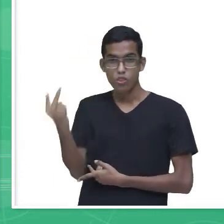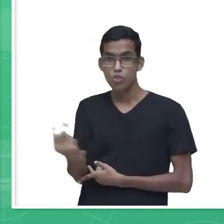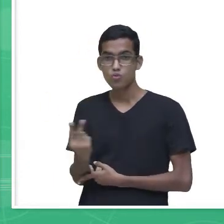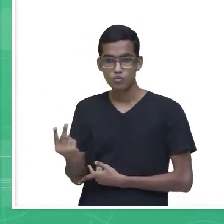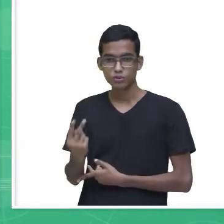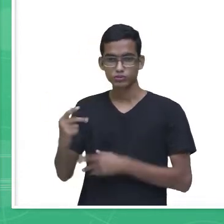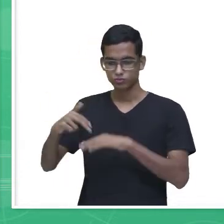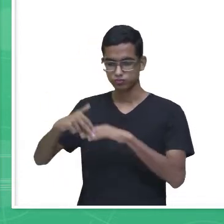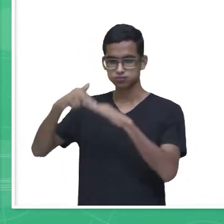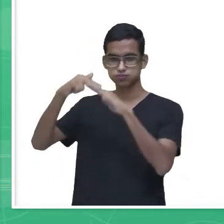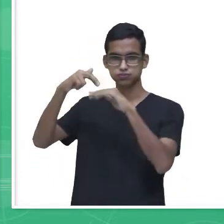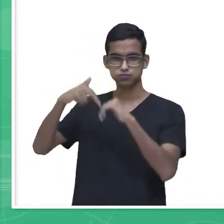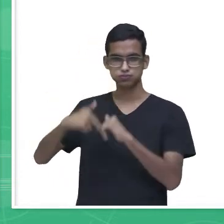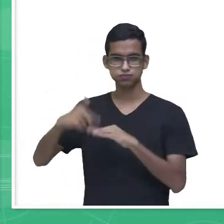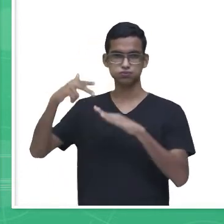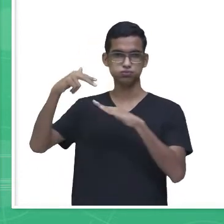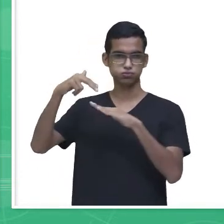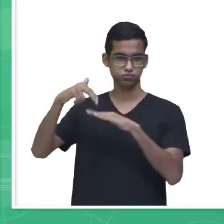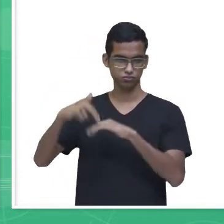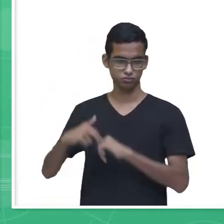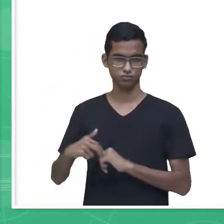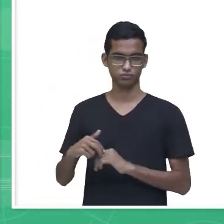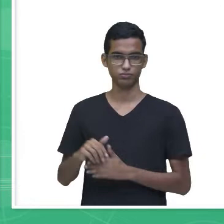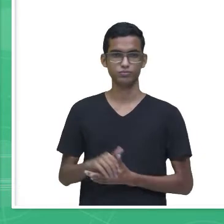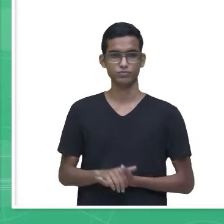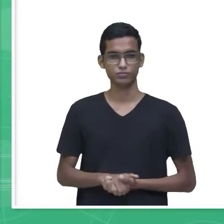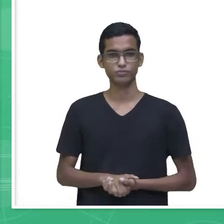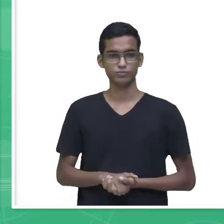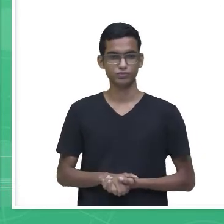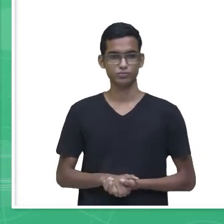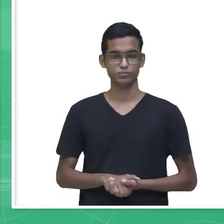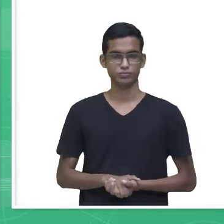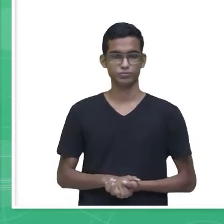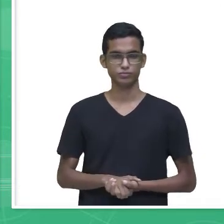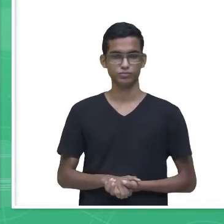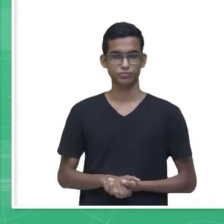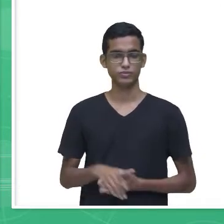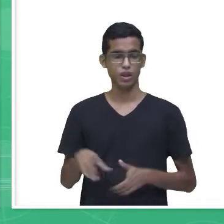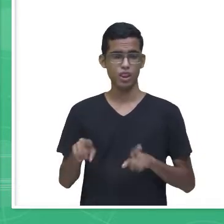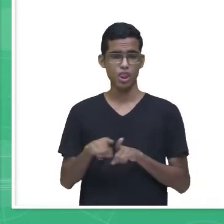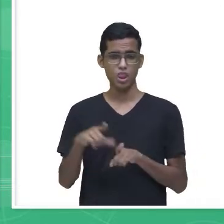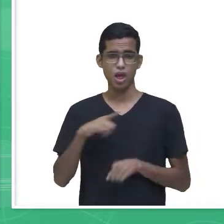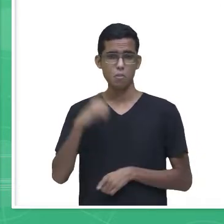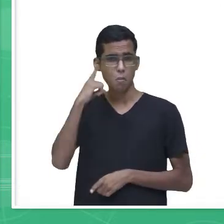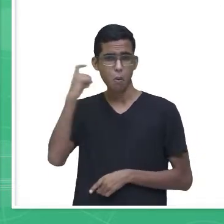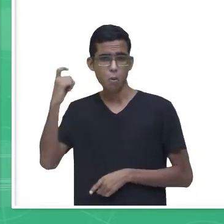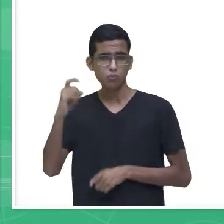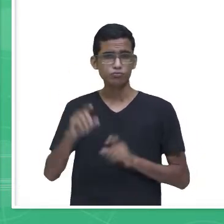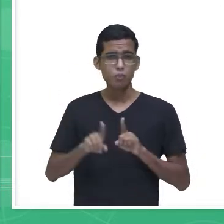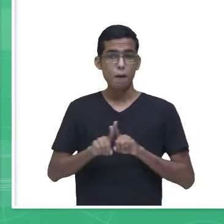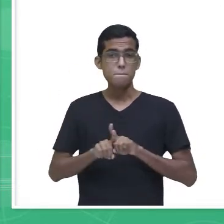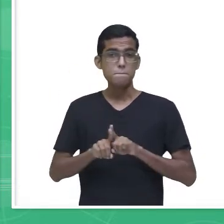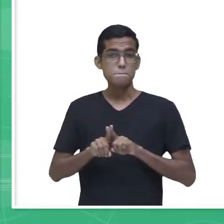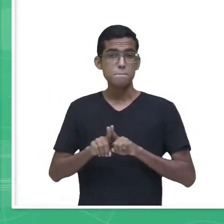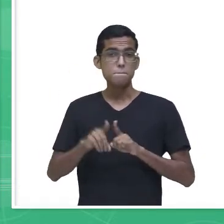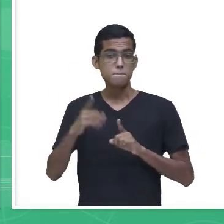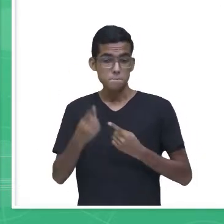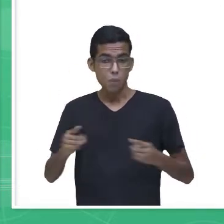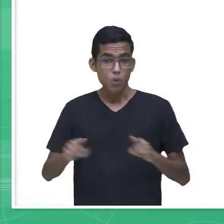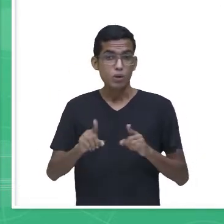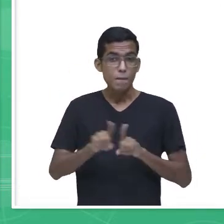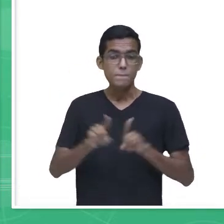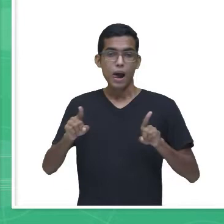enorme lá, né, elástica. Tem até música, mas só pode ser em 2